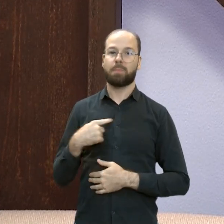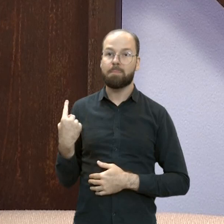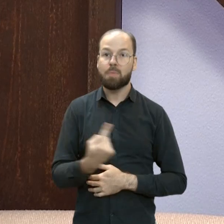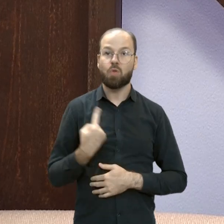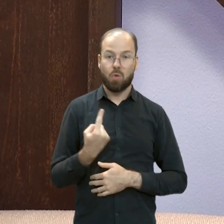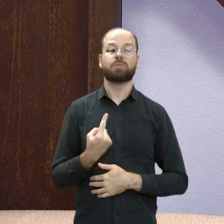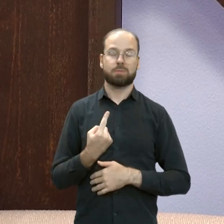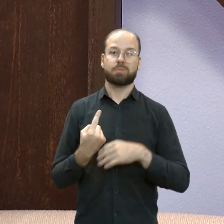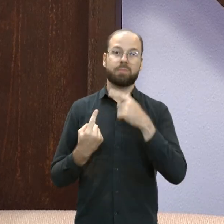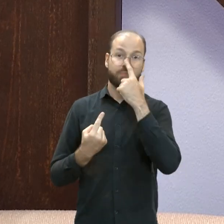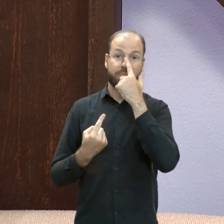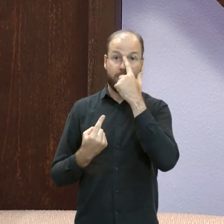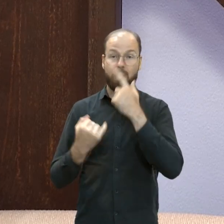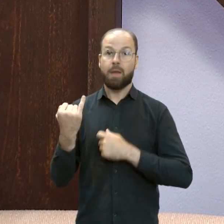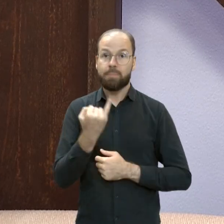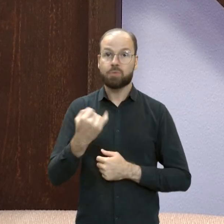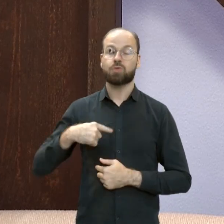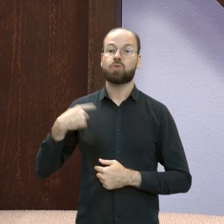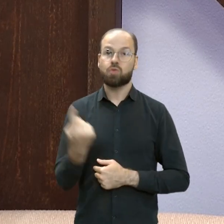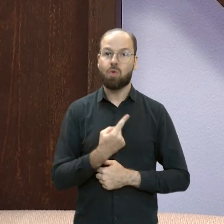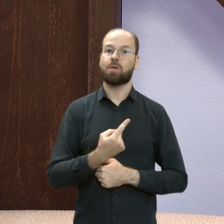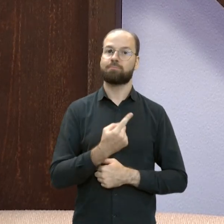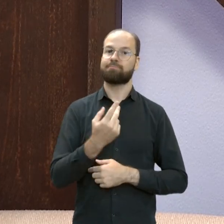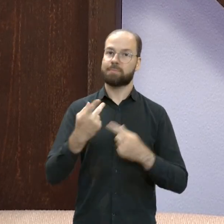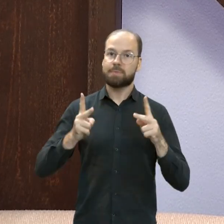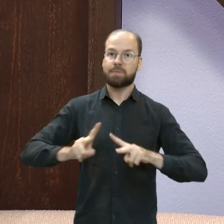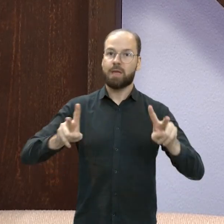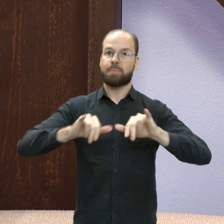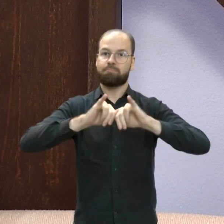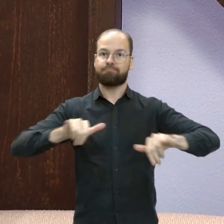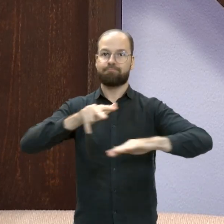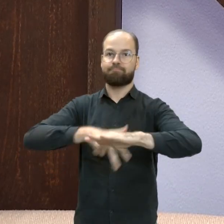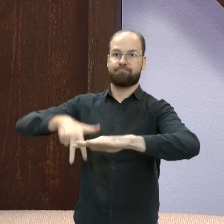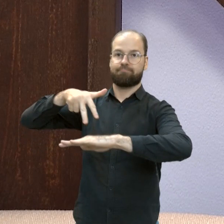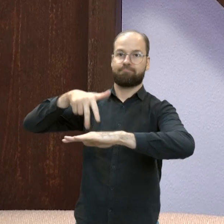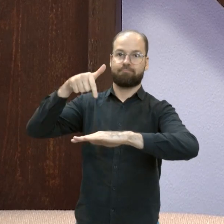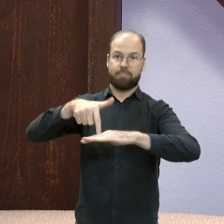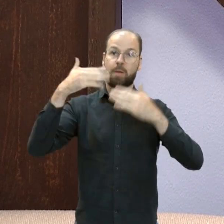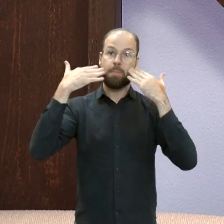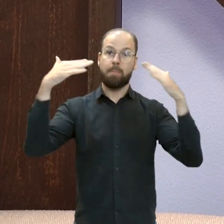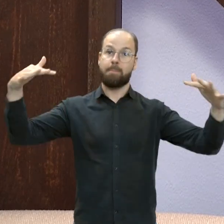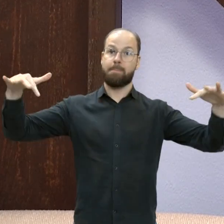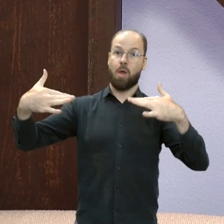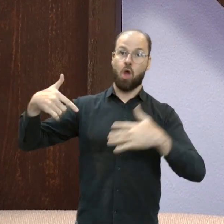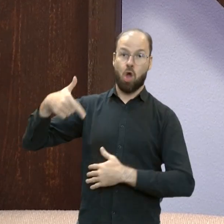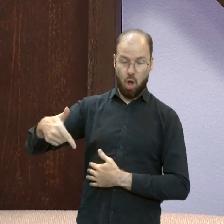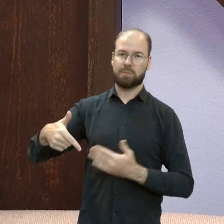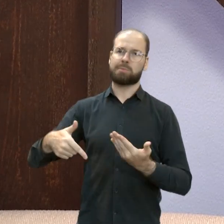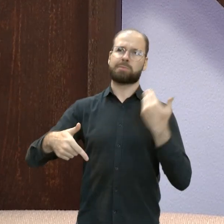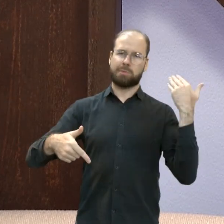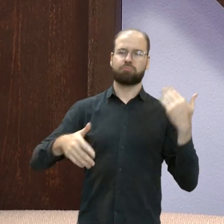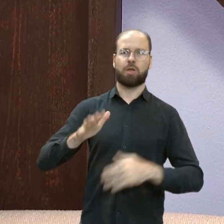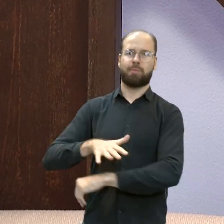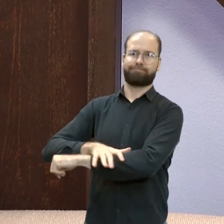que a gente coloque a Leodegária no palco e tire ela do lugar de ostracismo que ela foi colocada por muito